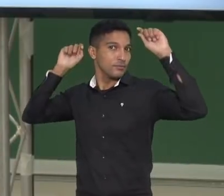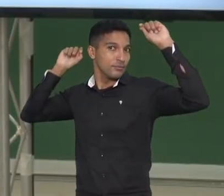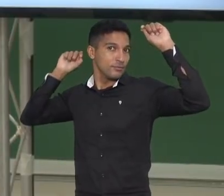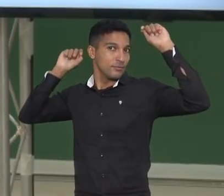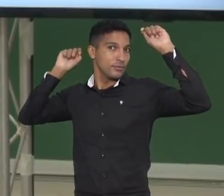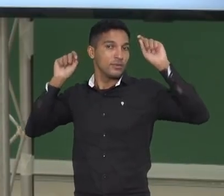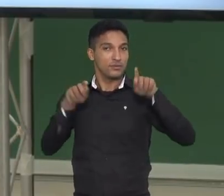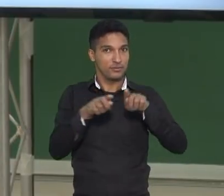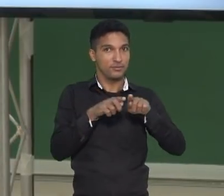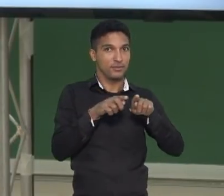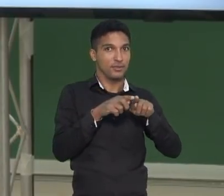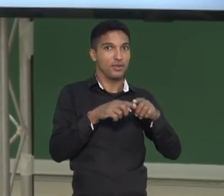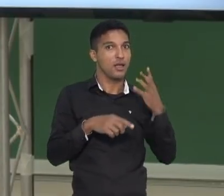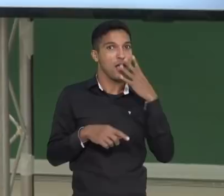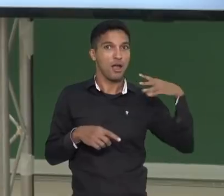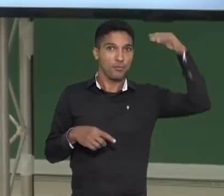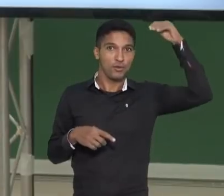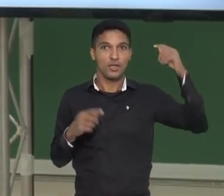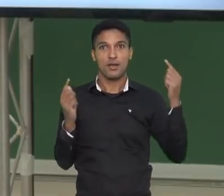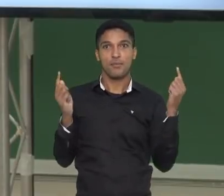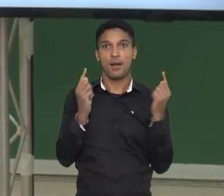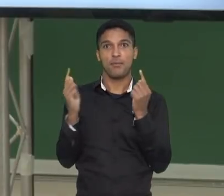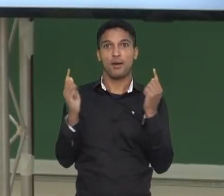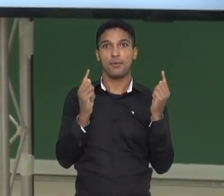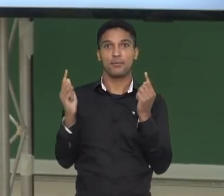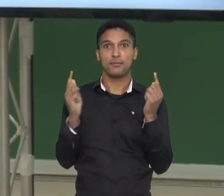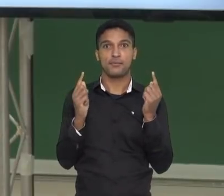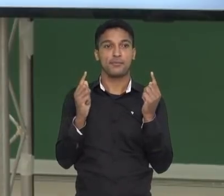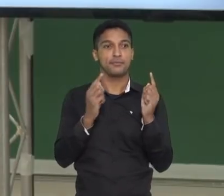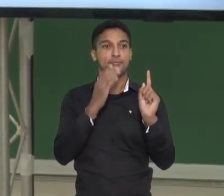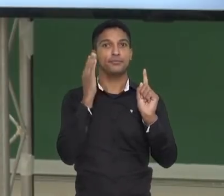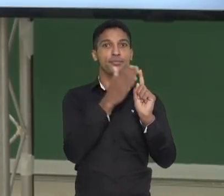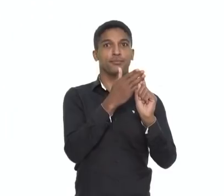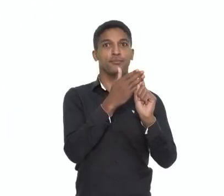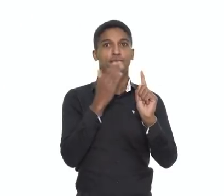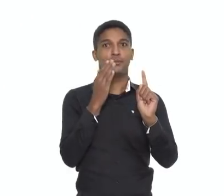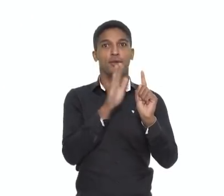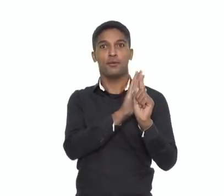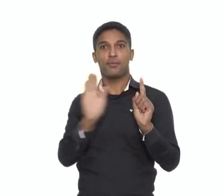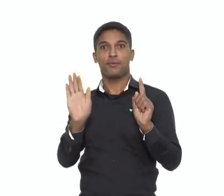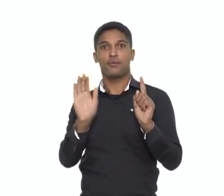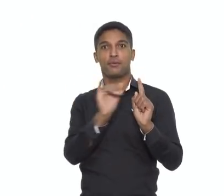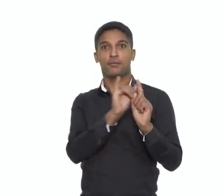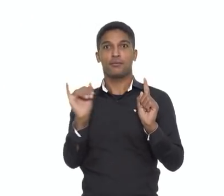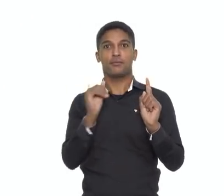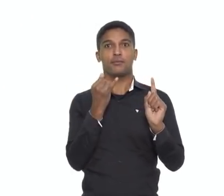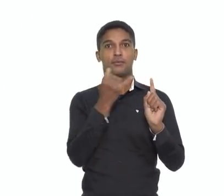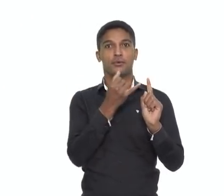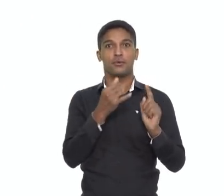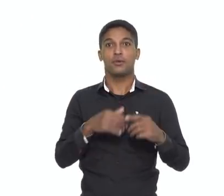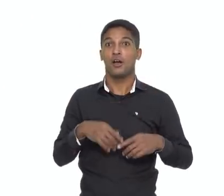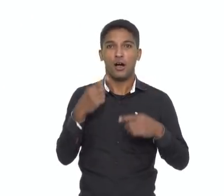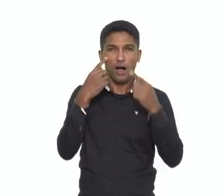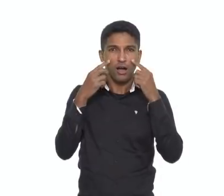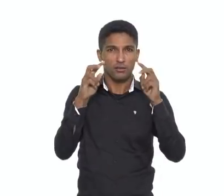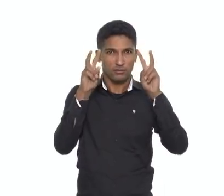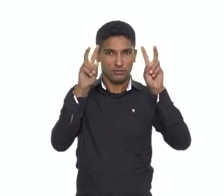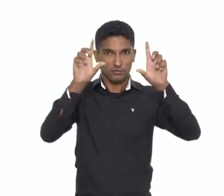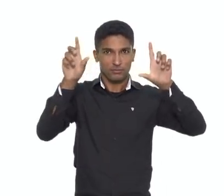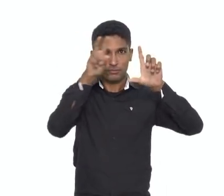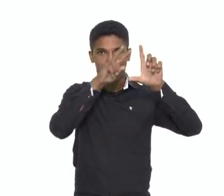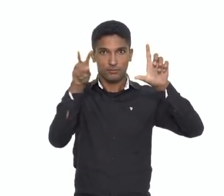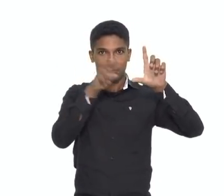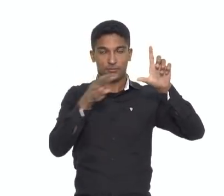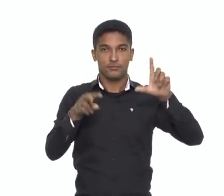trecho a seguir e responda. Mas se tu vens a qualquer momento, nunca saberei a hora de preparar o coração.